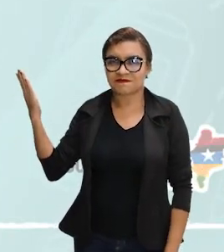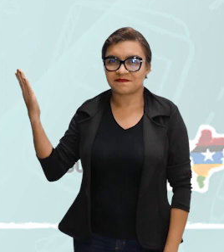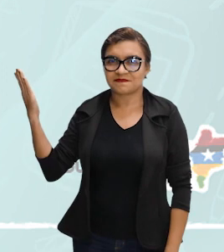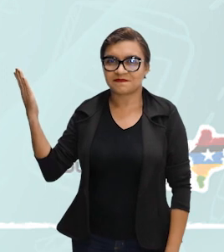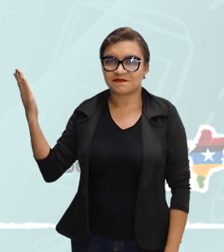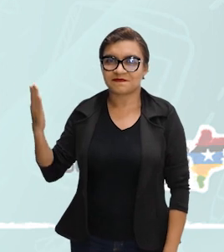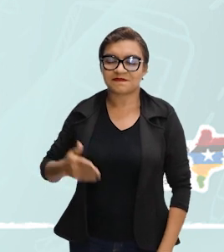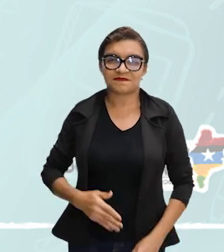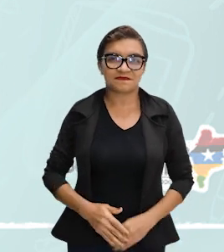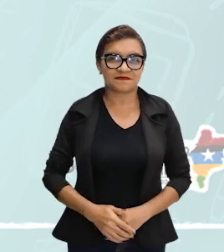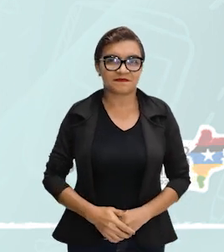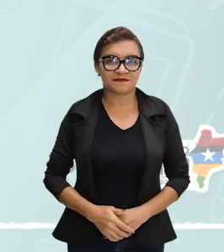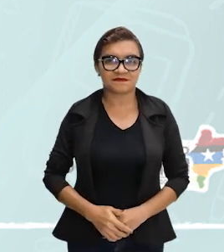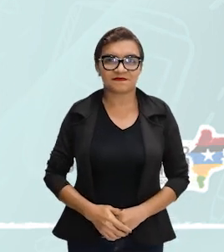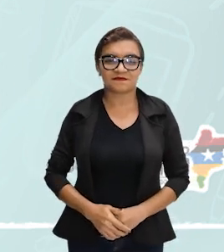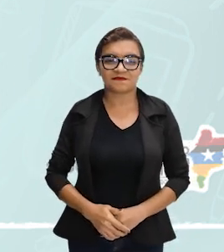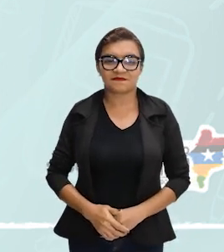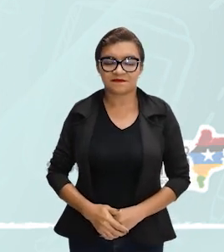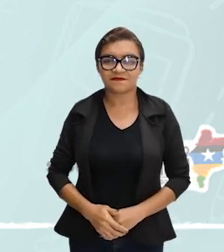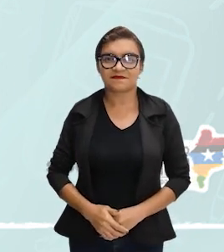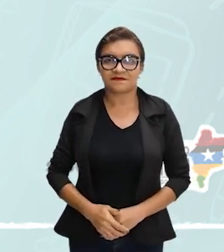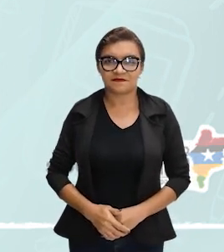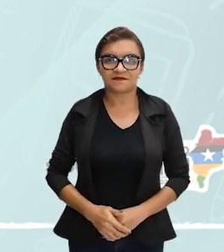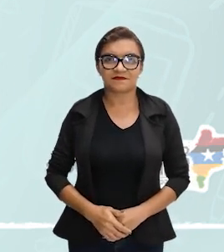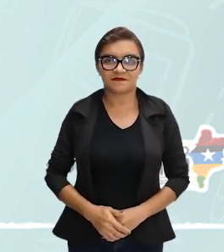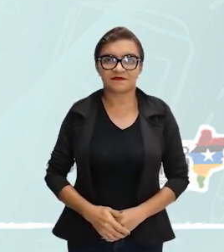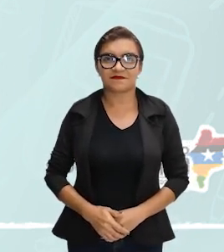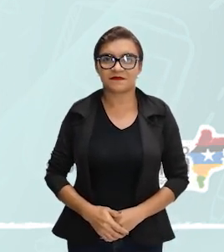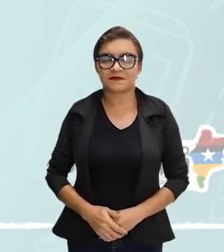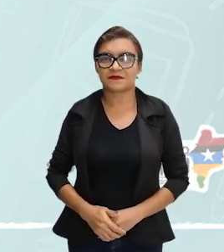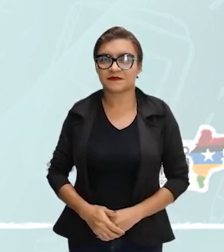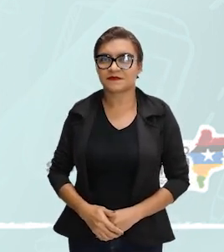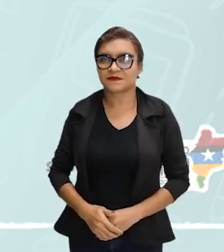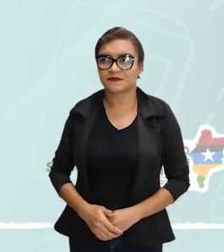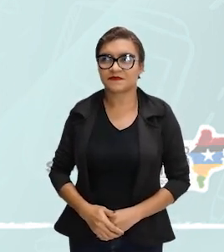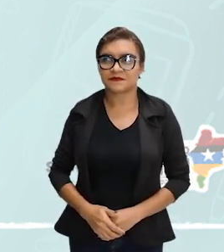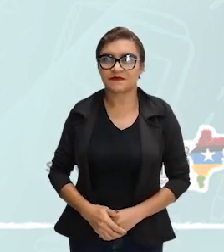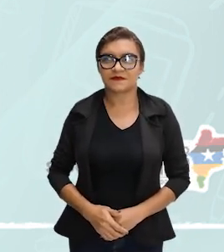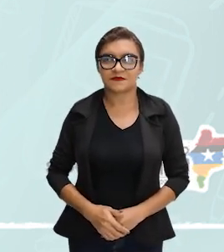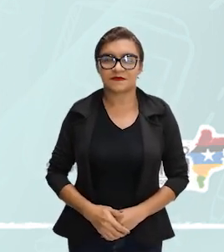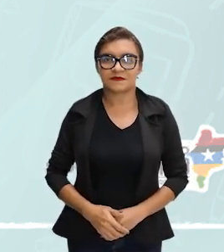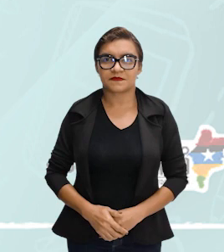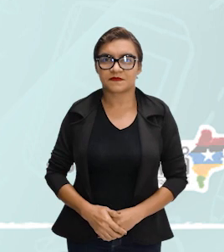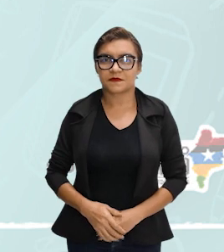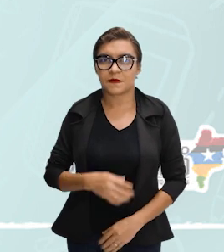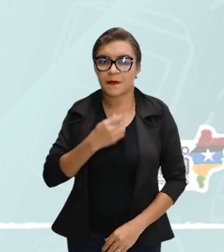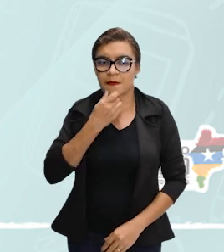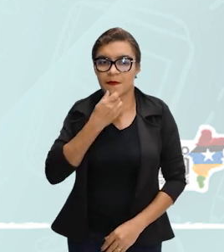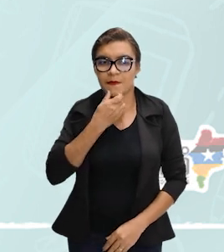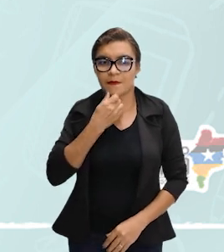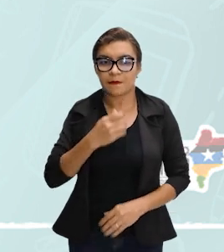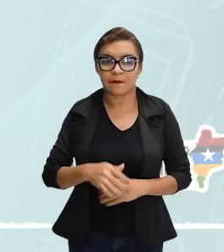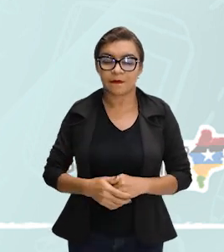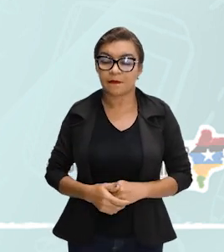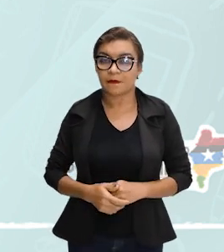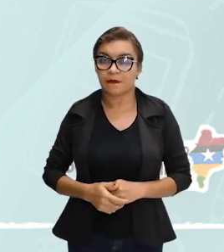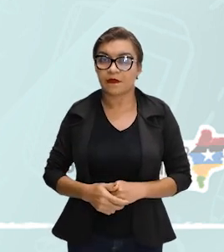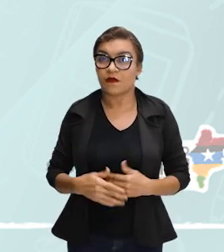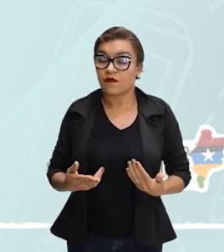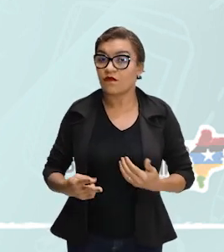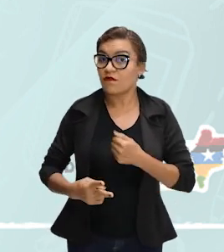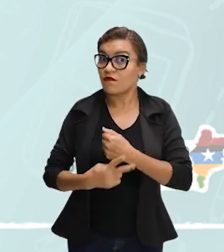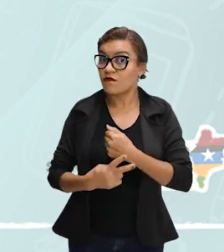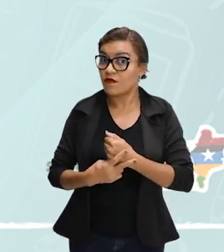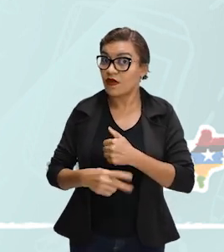tiempo verbal, verbos principales e verbos auxiliares e verbos regulares. Os verbos regulares são